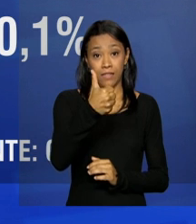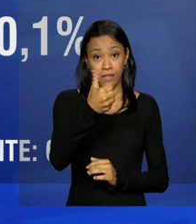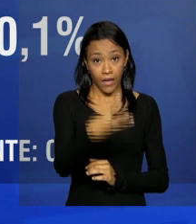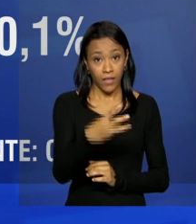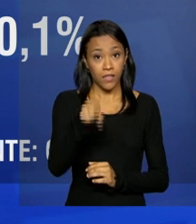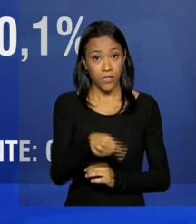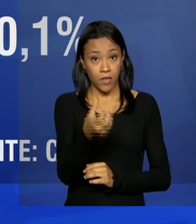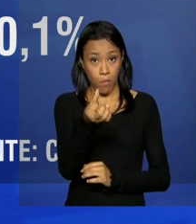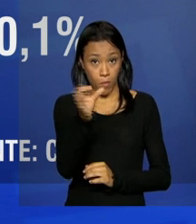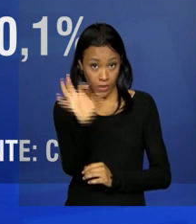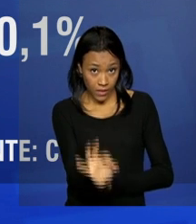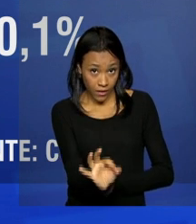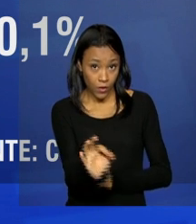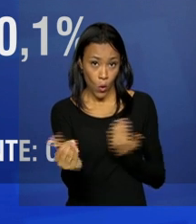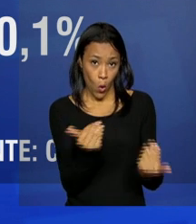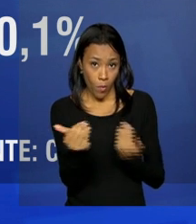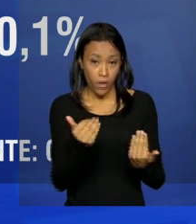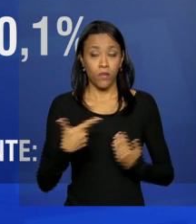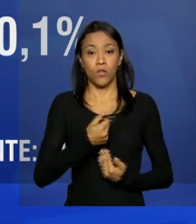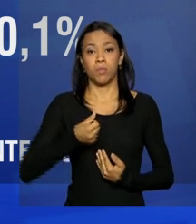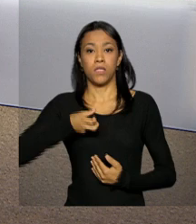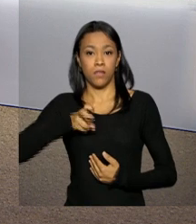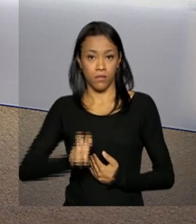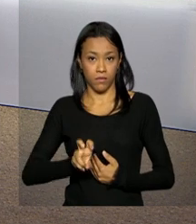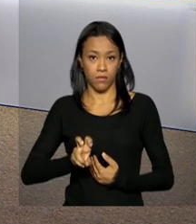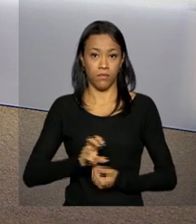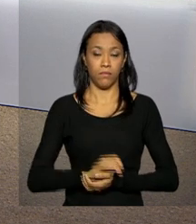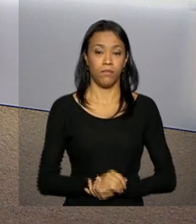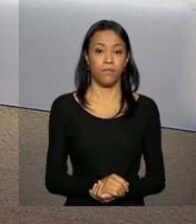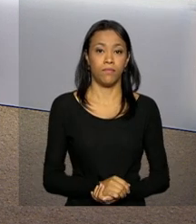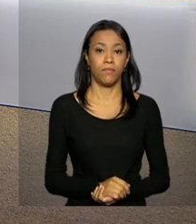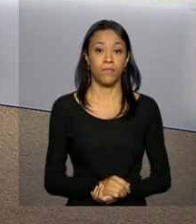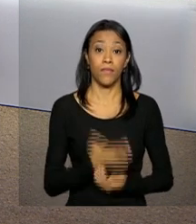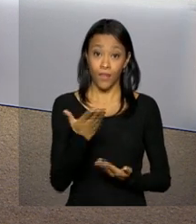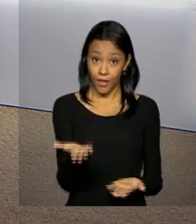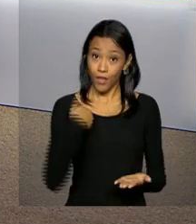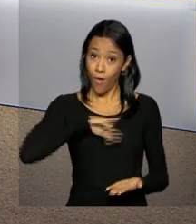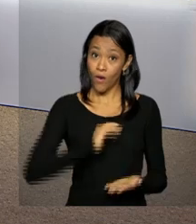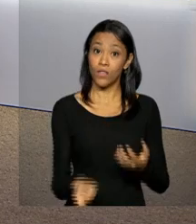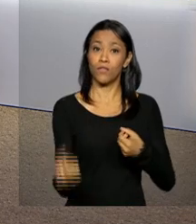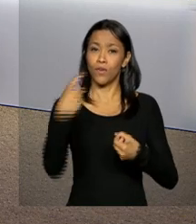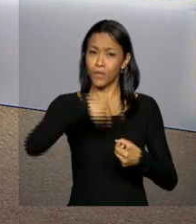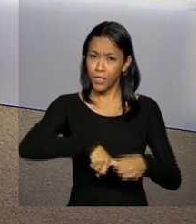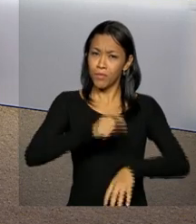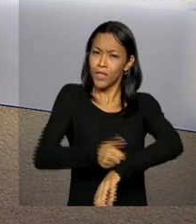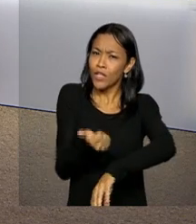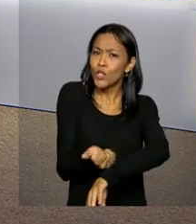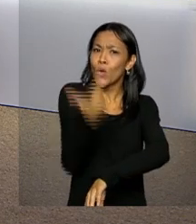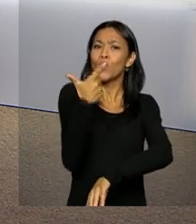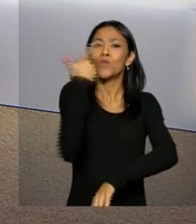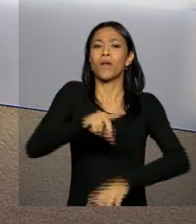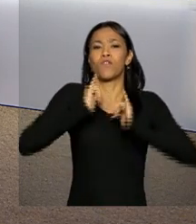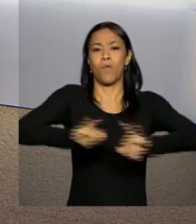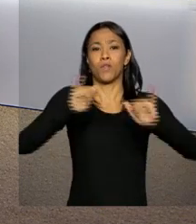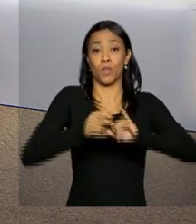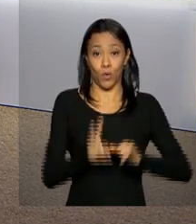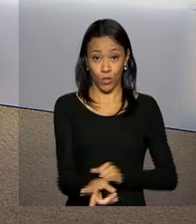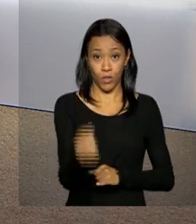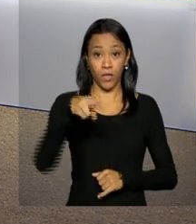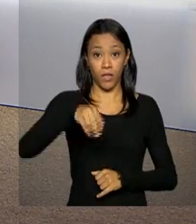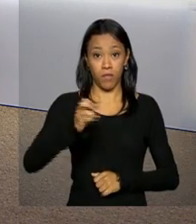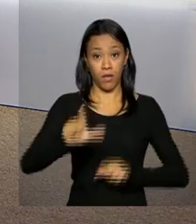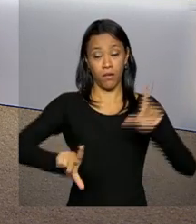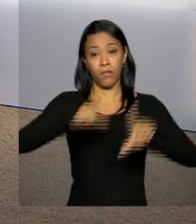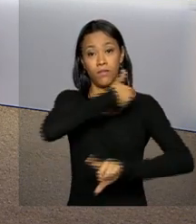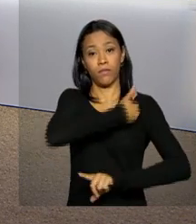em relação à produção de 2015 e nós voltamos ao meio-dia com mais informações Continue com a